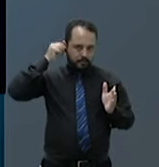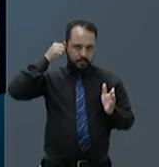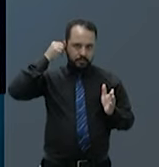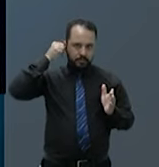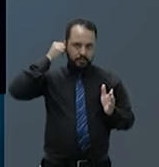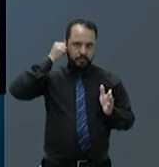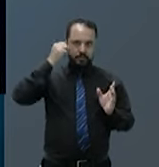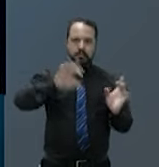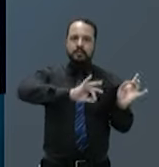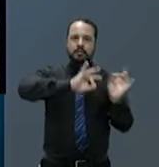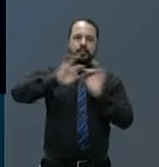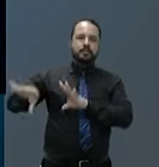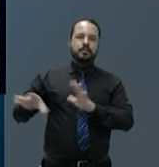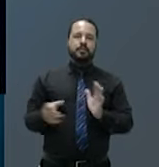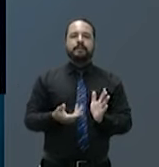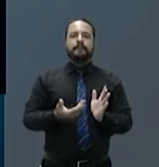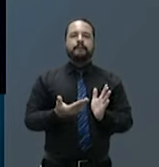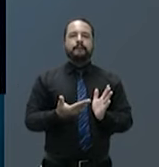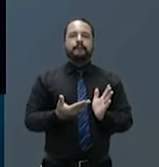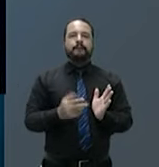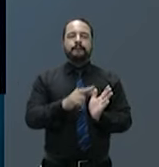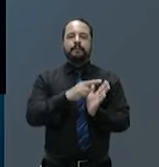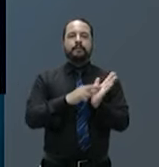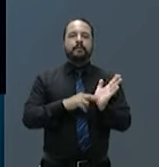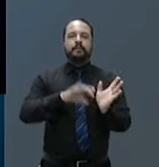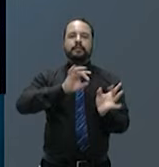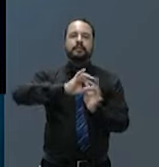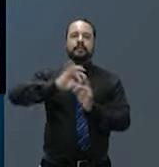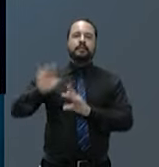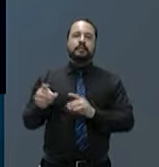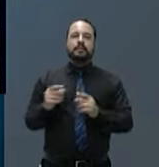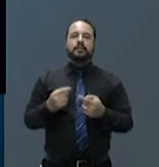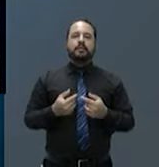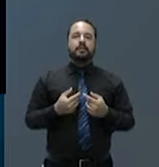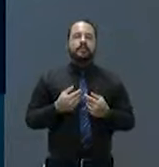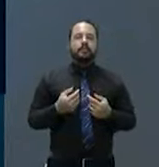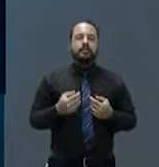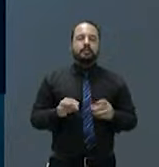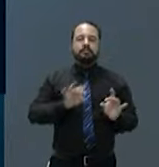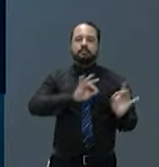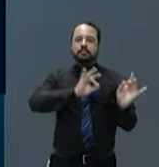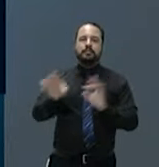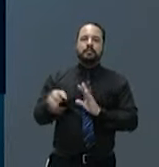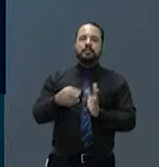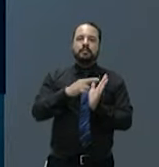o relatório? Sim, sim. Podemos sustentar, dispensar o relatório?